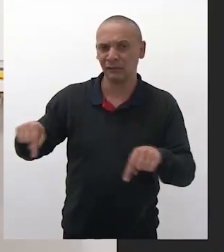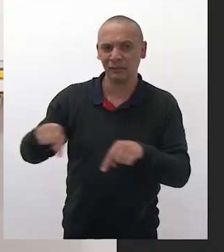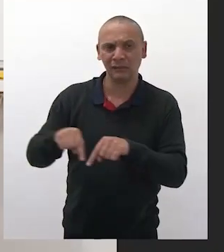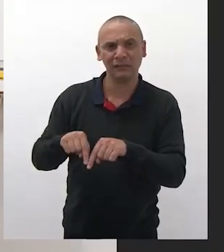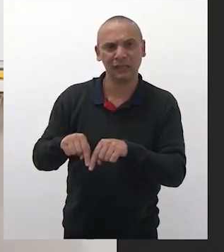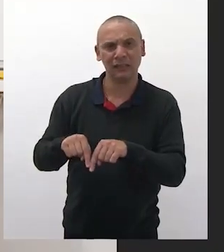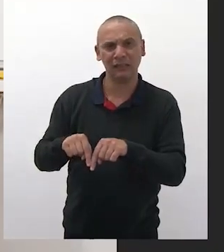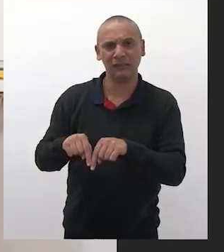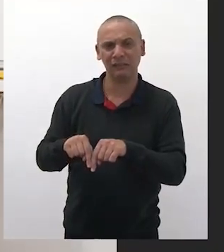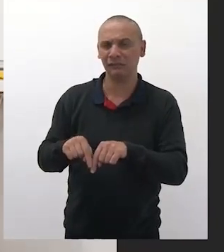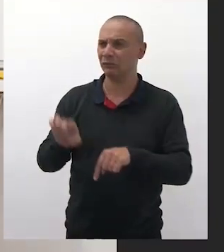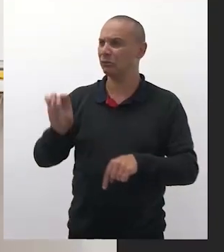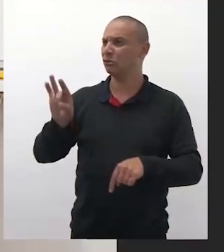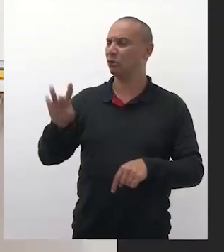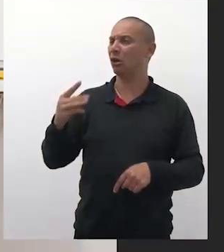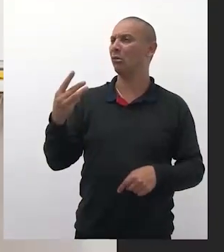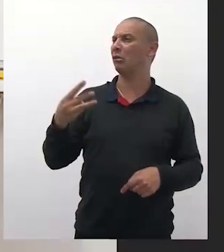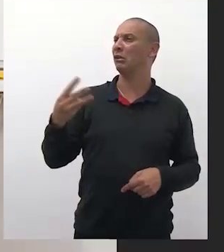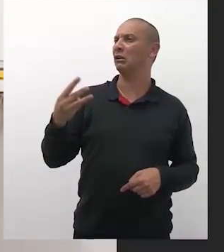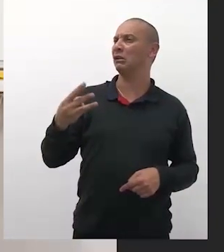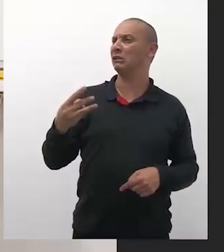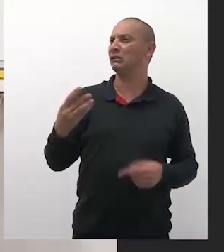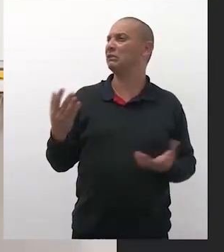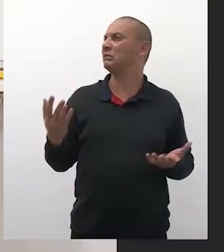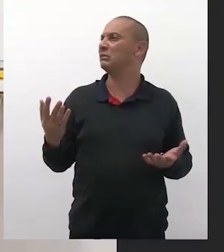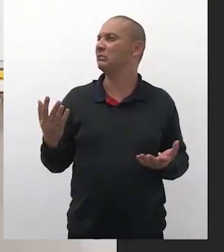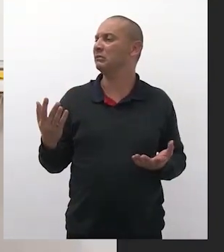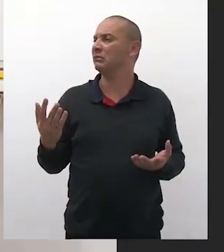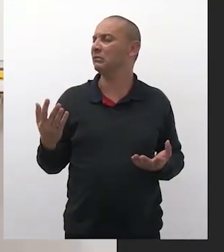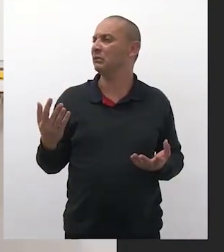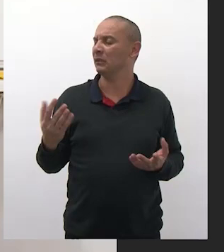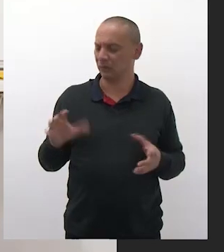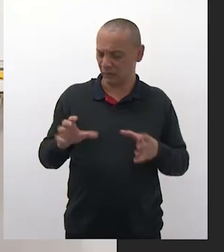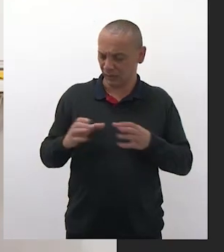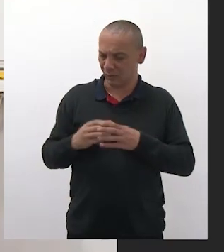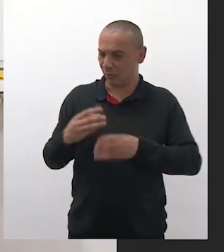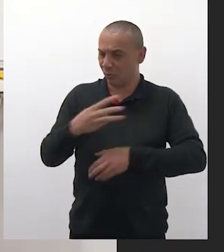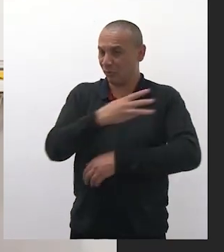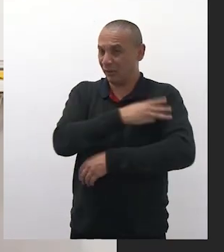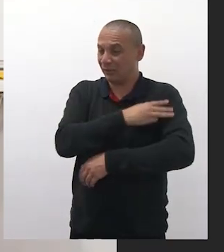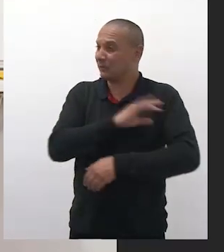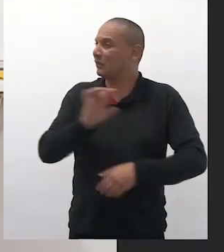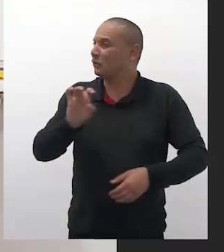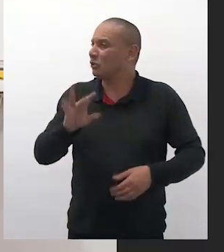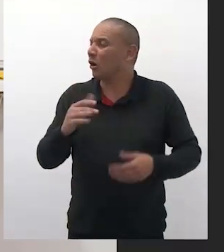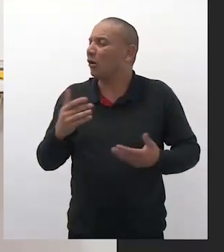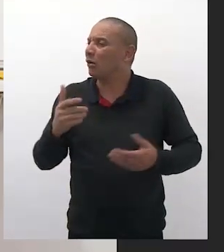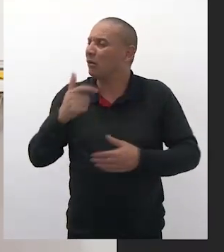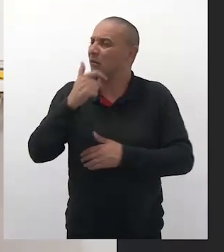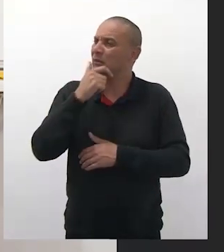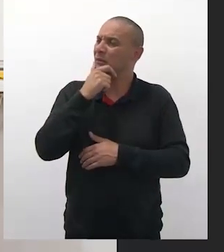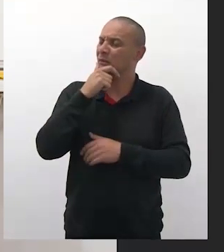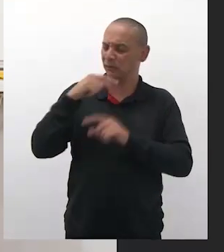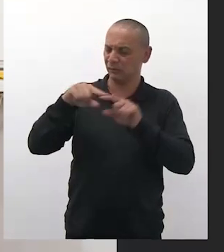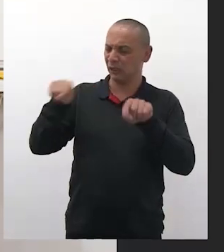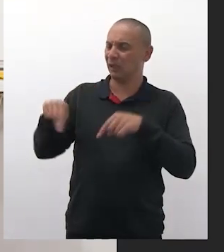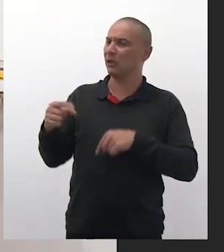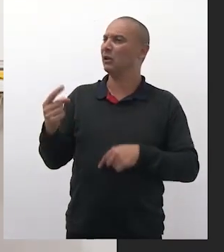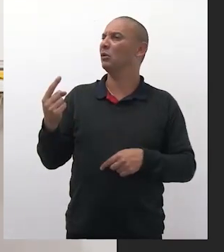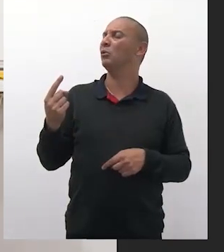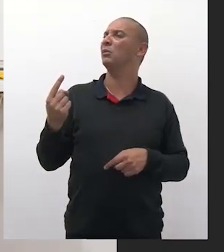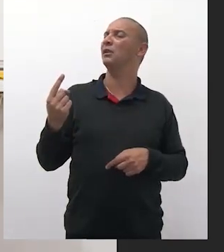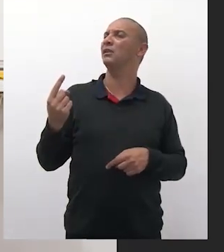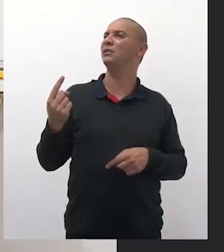né? Então falei, nossa, só tem o 3º ano, uma professora só para o 3º ano,